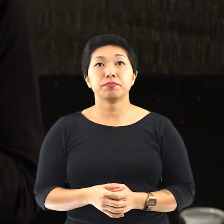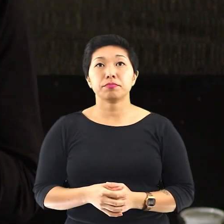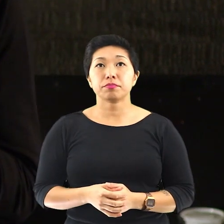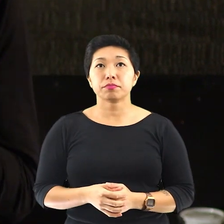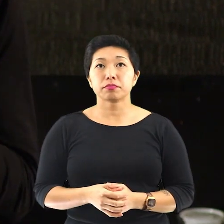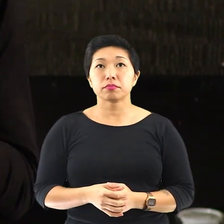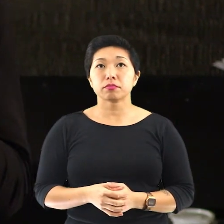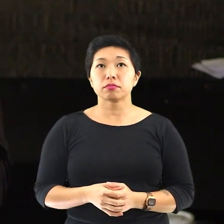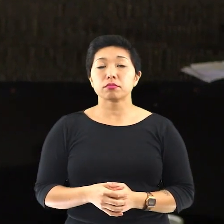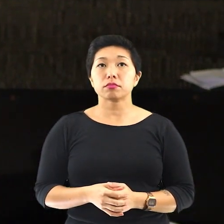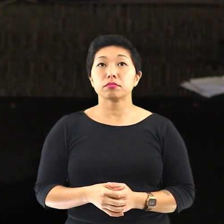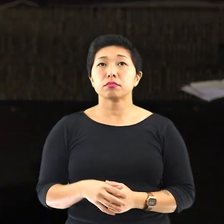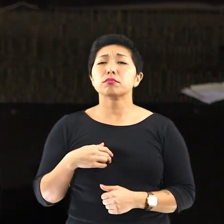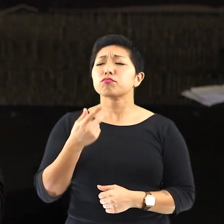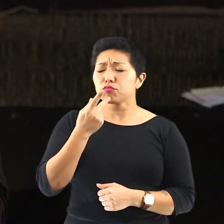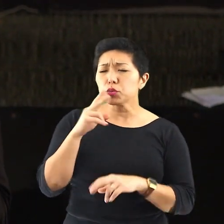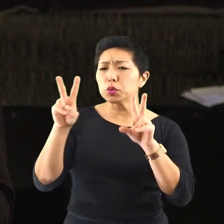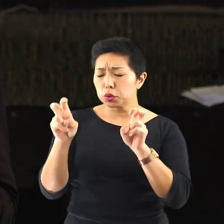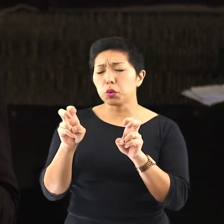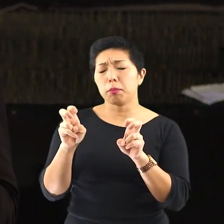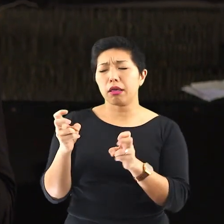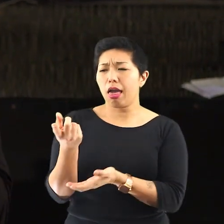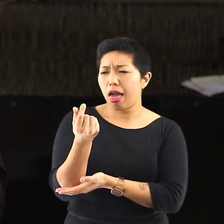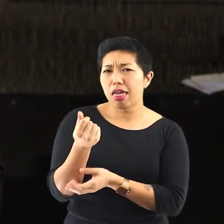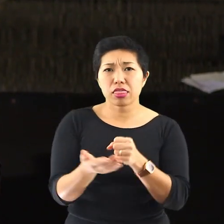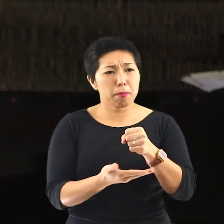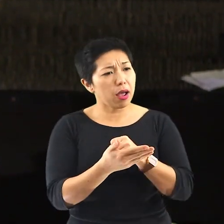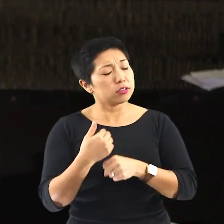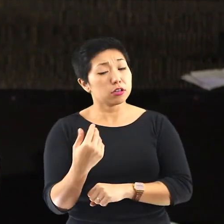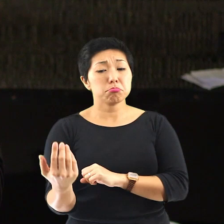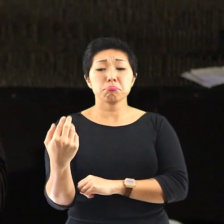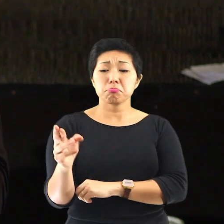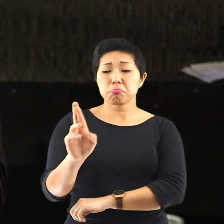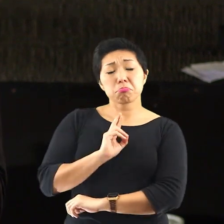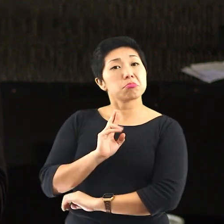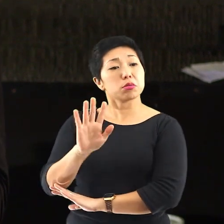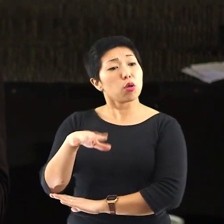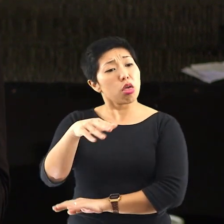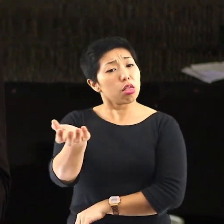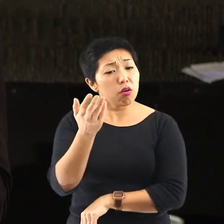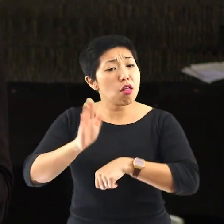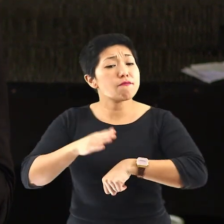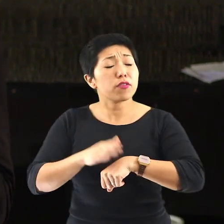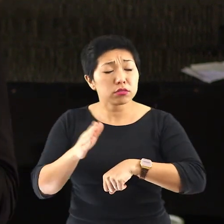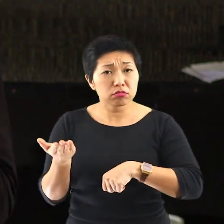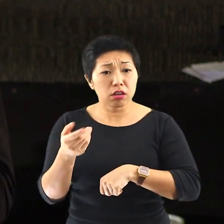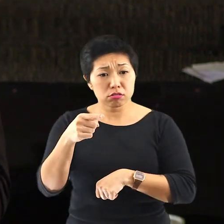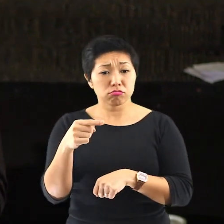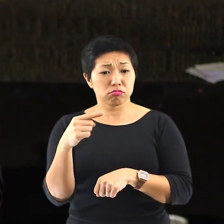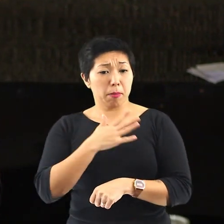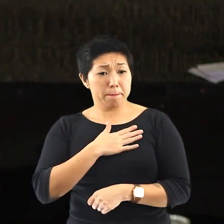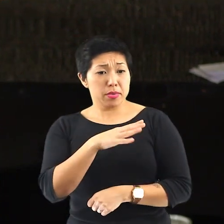agora, as vantagens da renda básica, ele falou, eu quero aplicá-la em Maricá. E assim começou